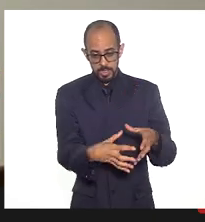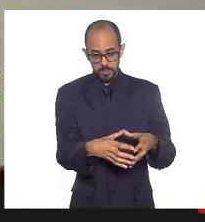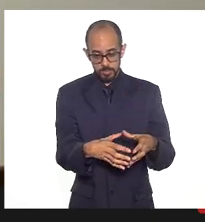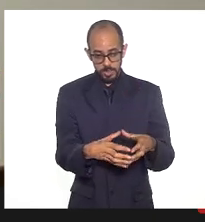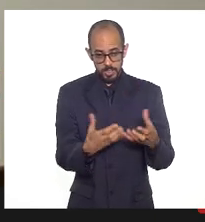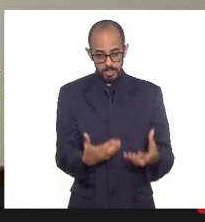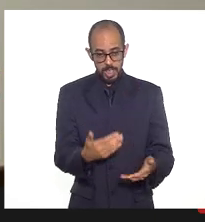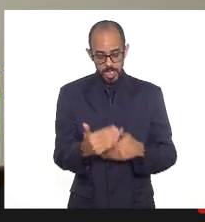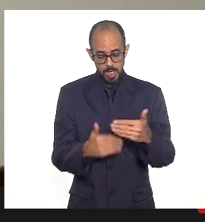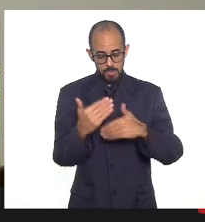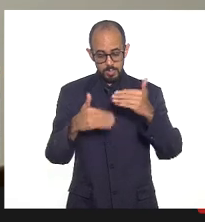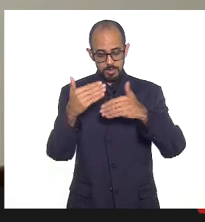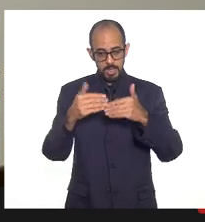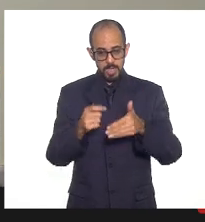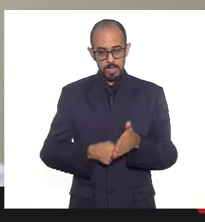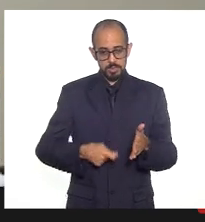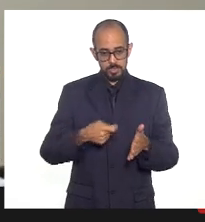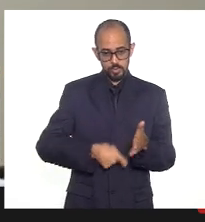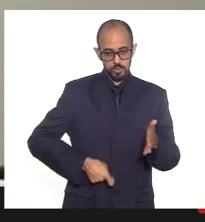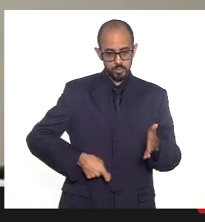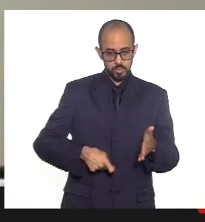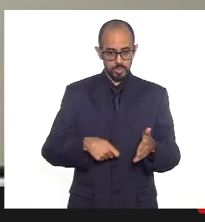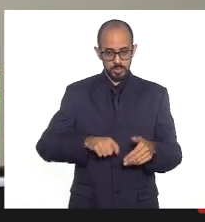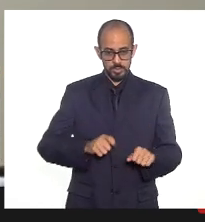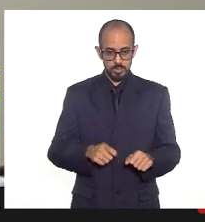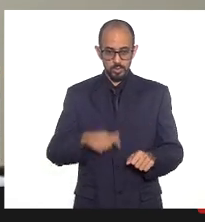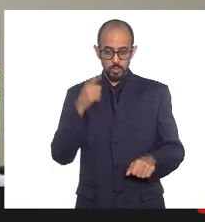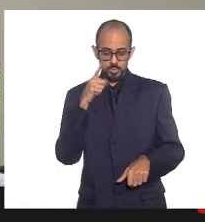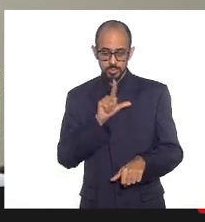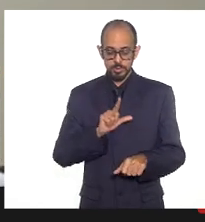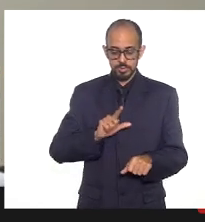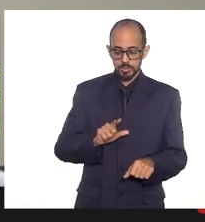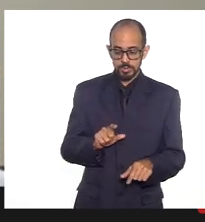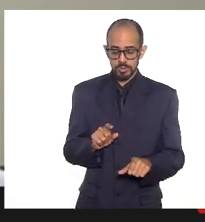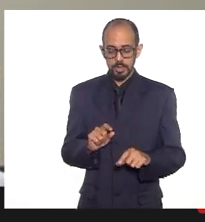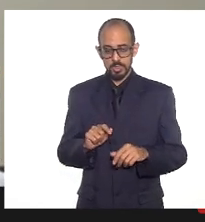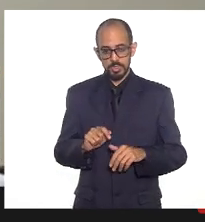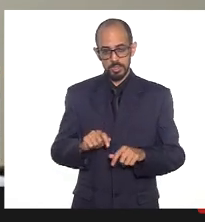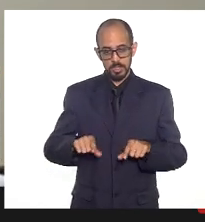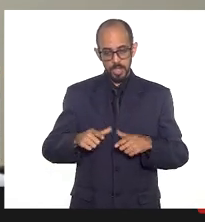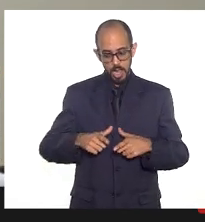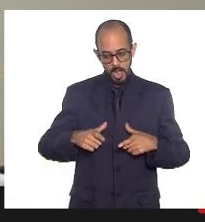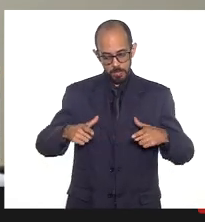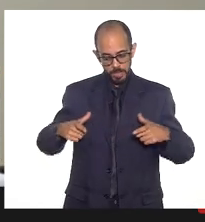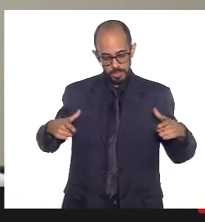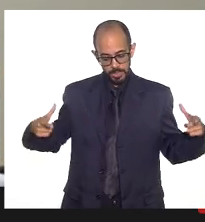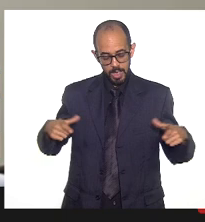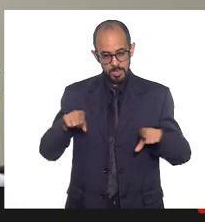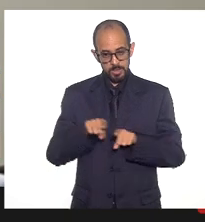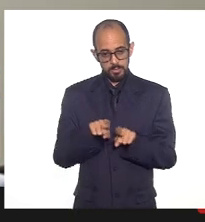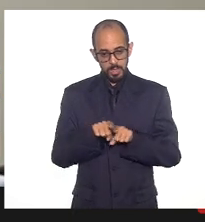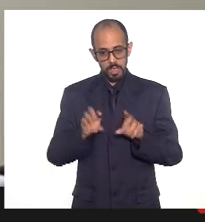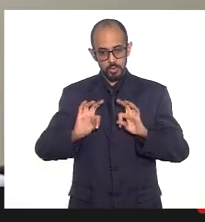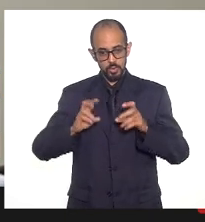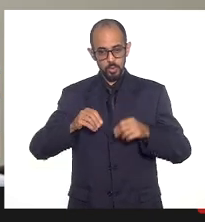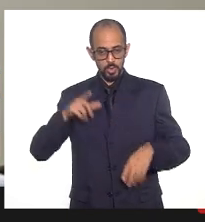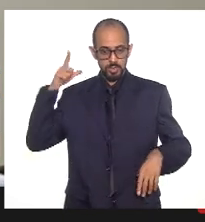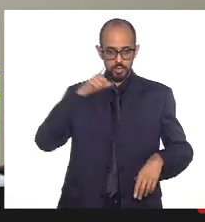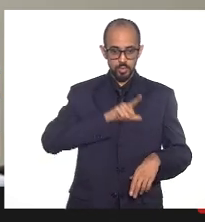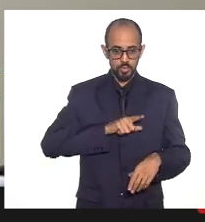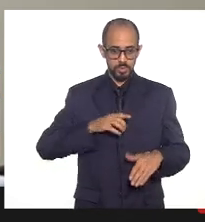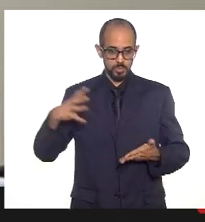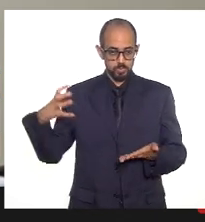avançar nas lutas, avançar nas pautas, consolidar conquistas e ampliar conquistas, enfim, e rever